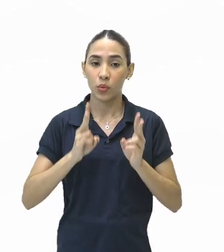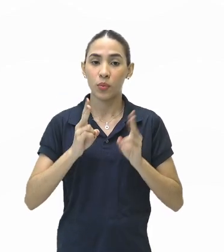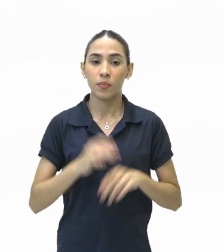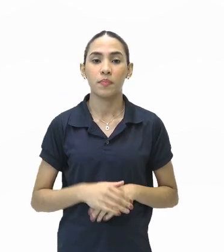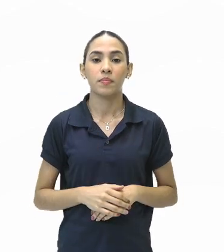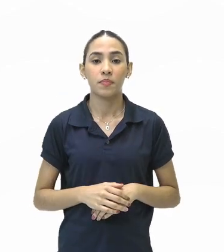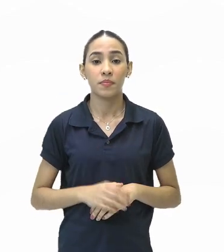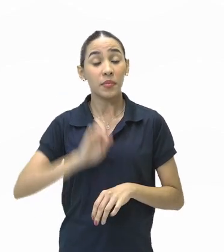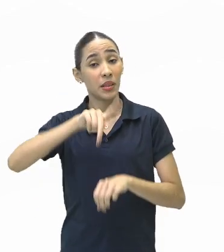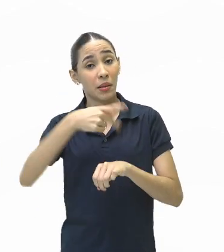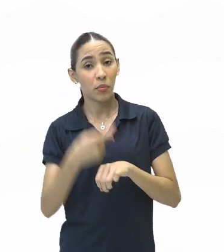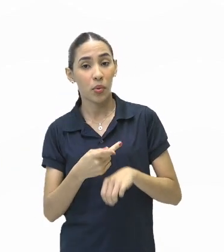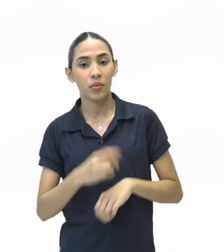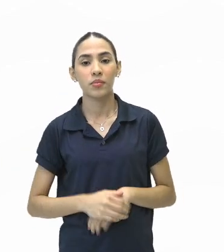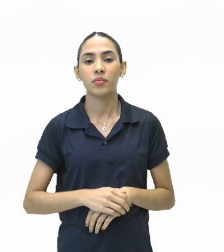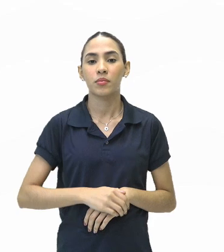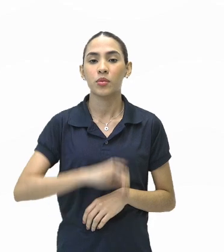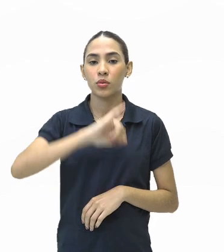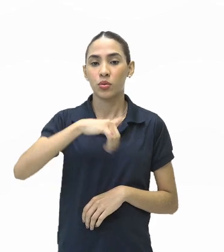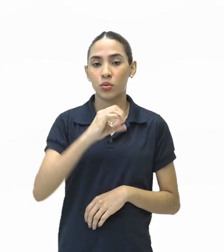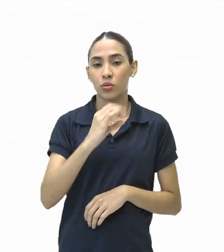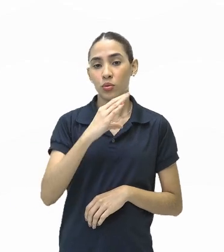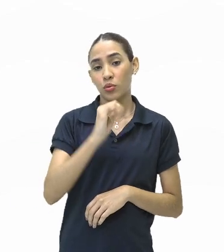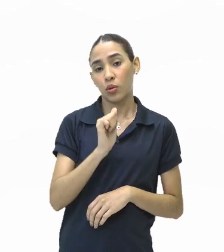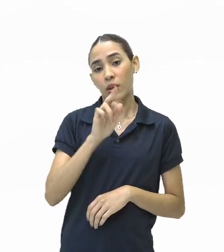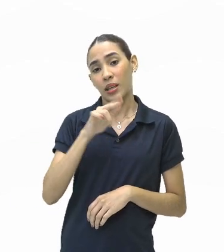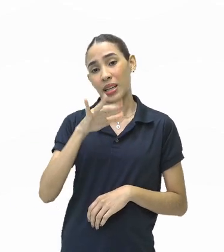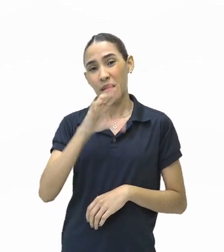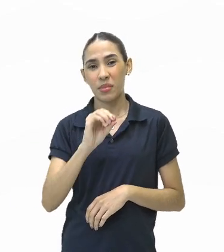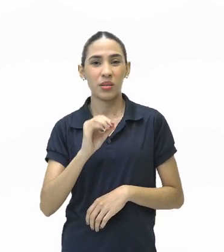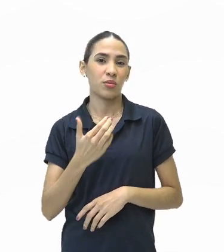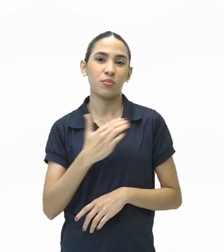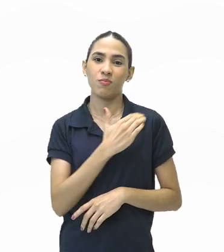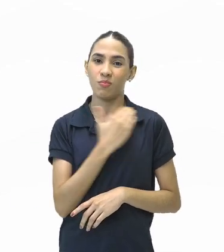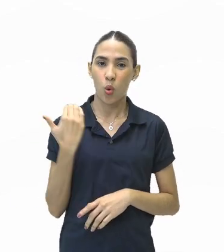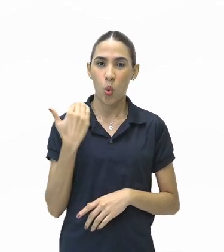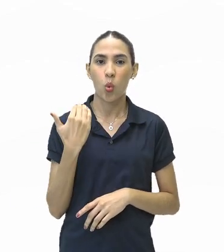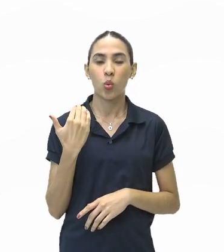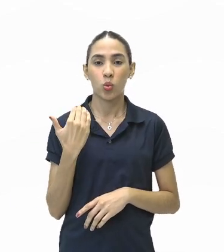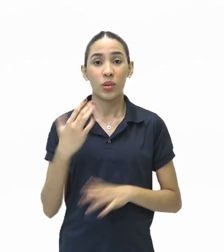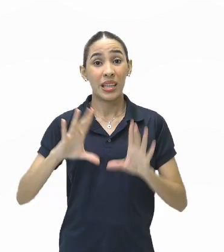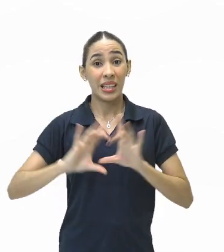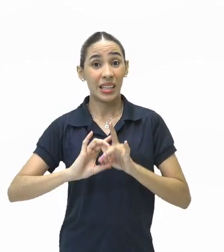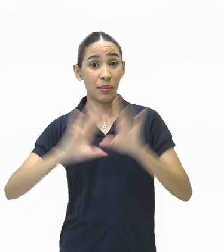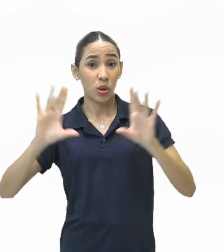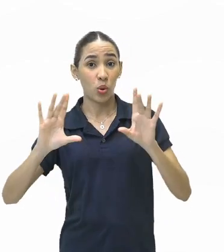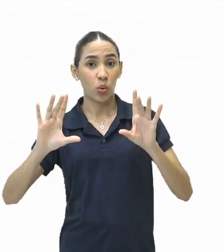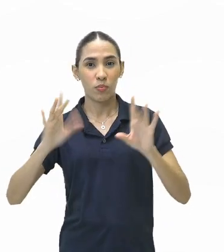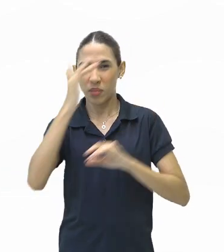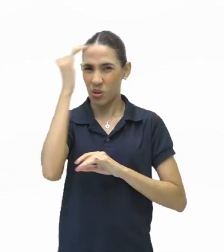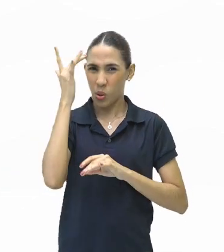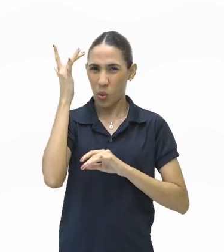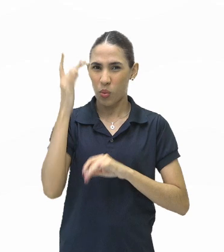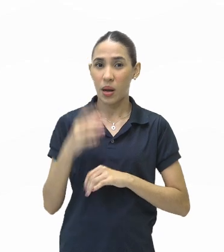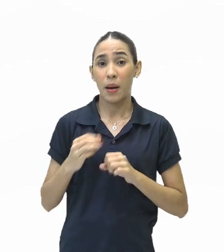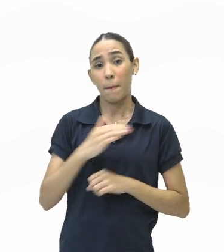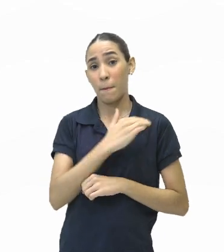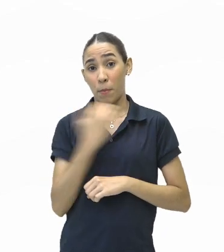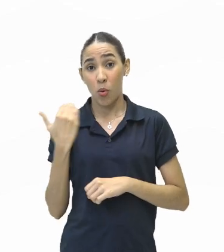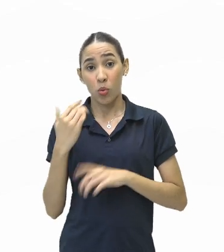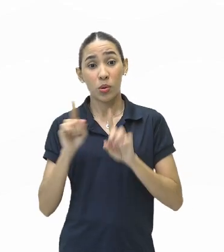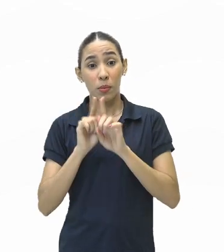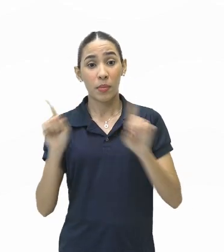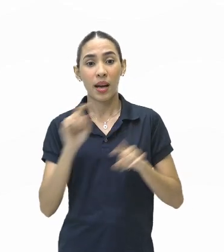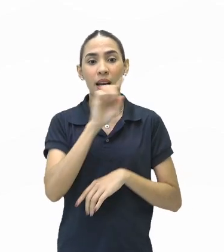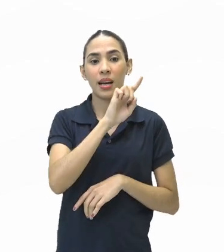continuar. Algum tempo depois, né, Joca Ramiro foi morto. Então, esse que libertou, ele foi morto. Nisso, Zé